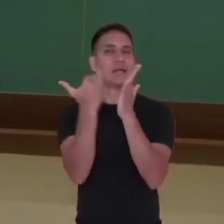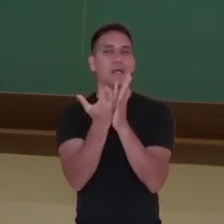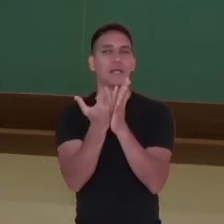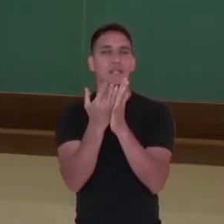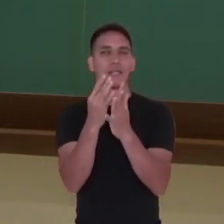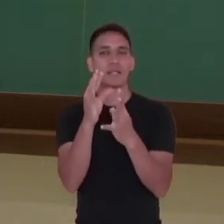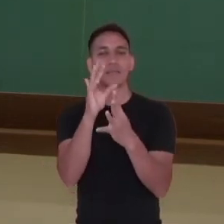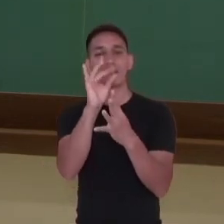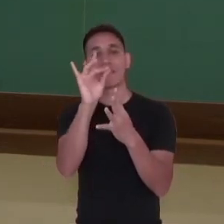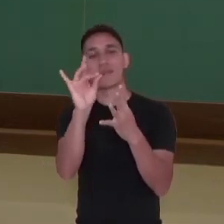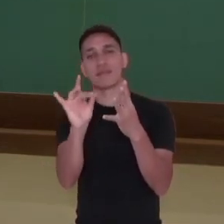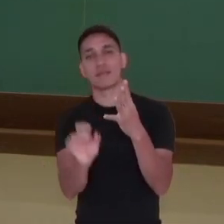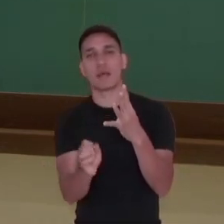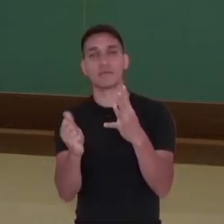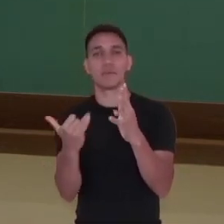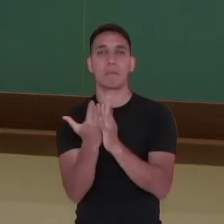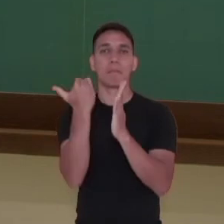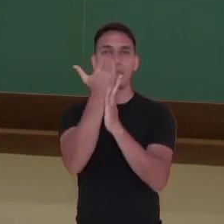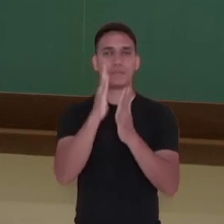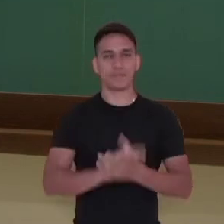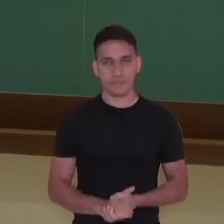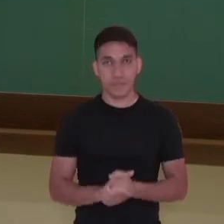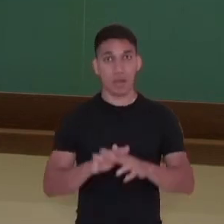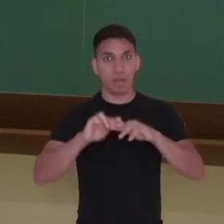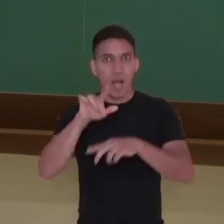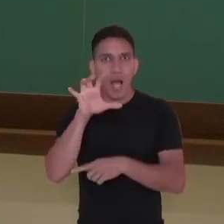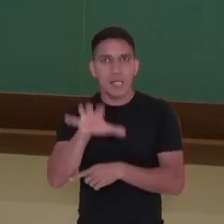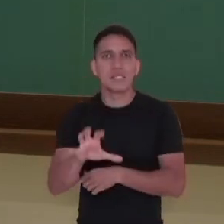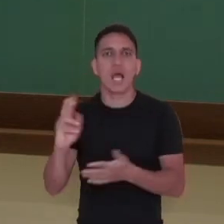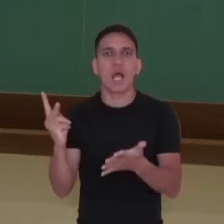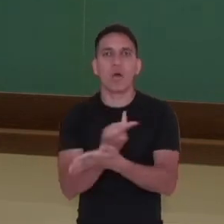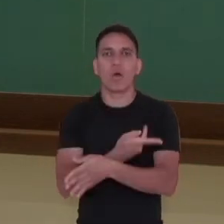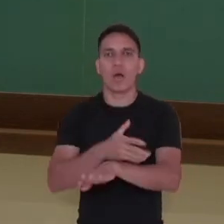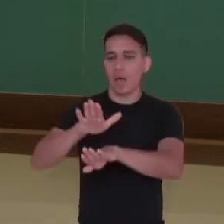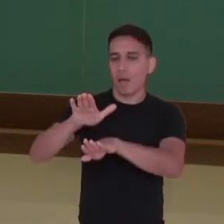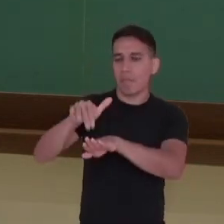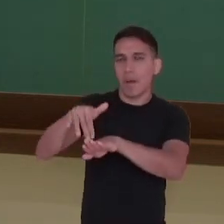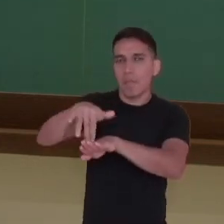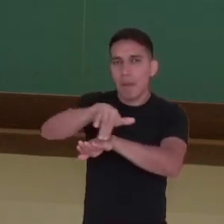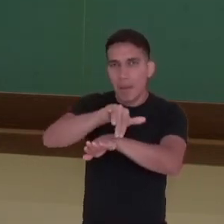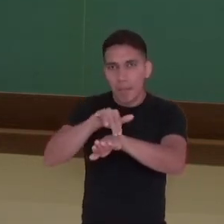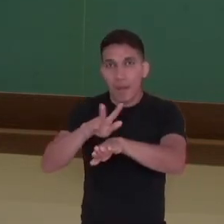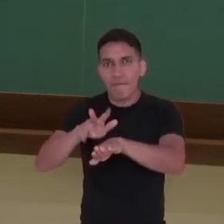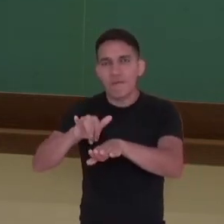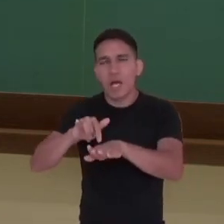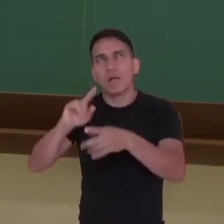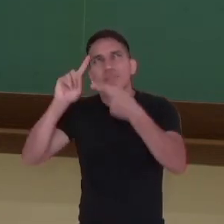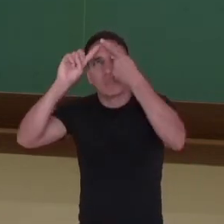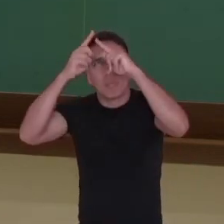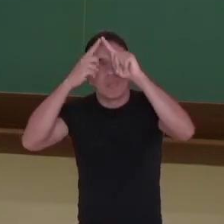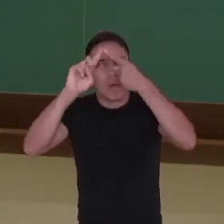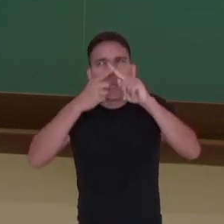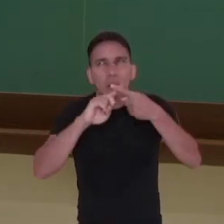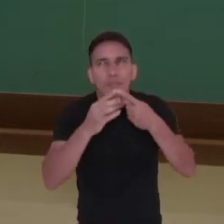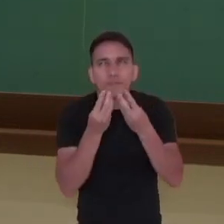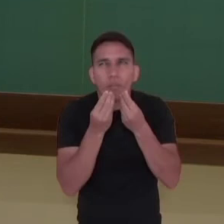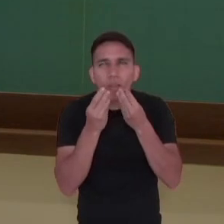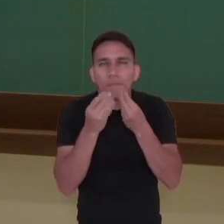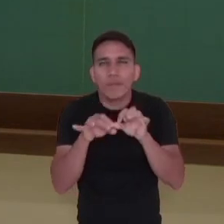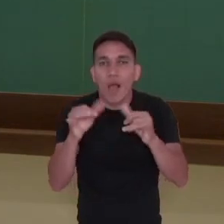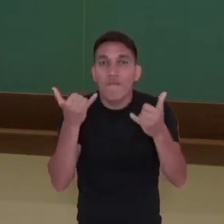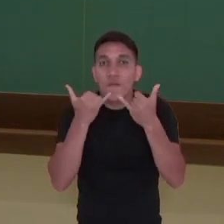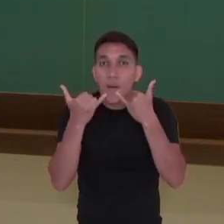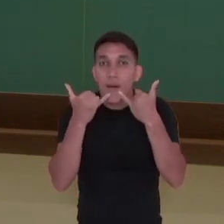demais 4 sabores. Assim, as papilas gustativas vão decodificar o sabor,